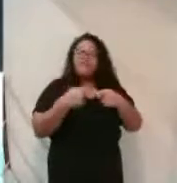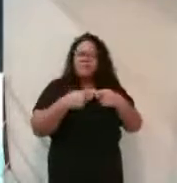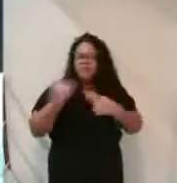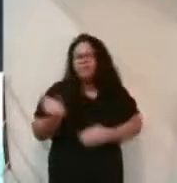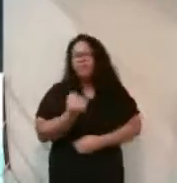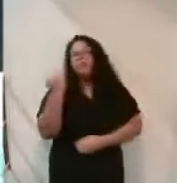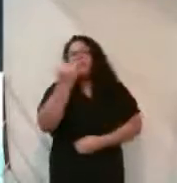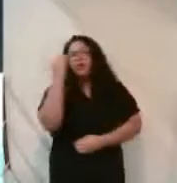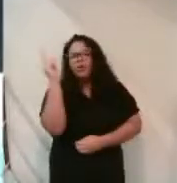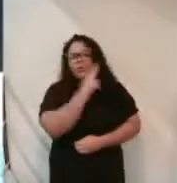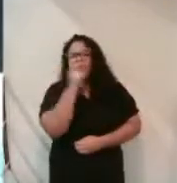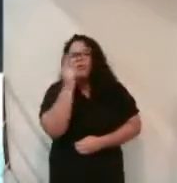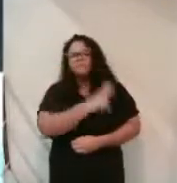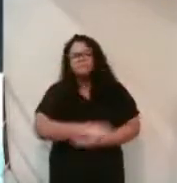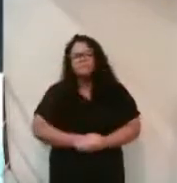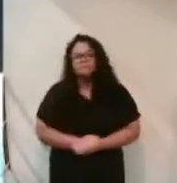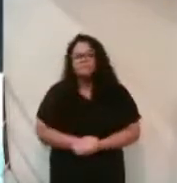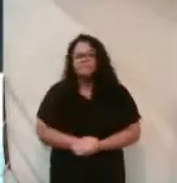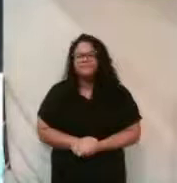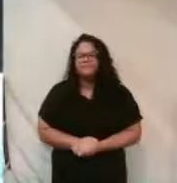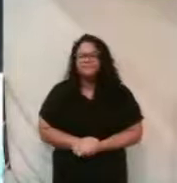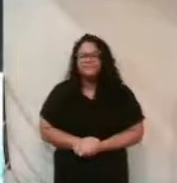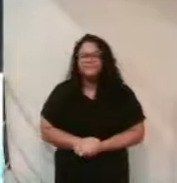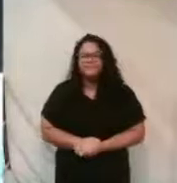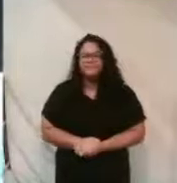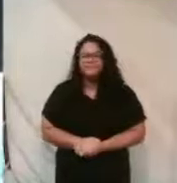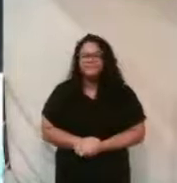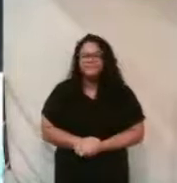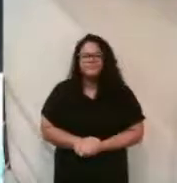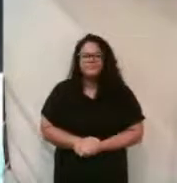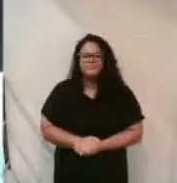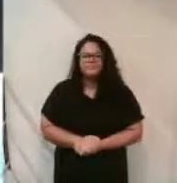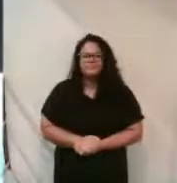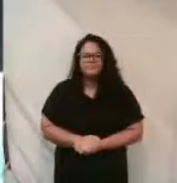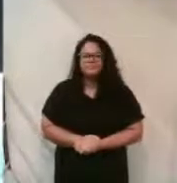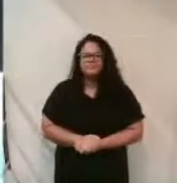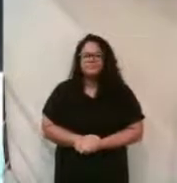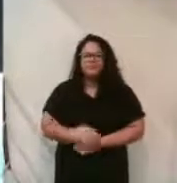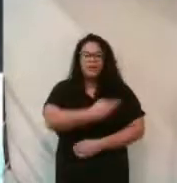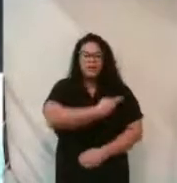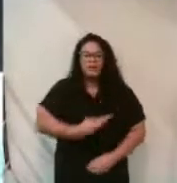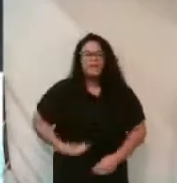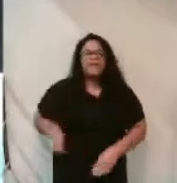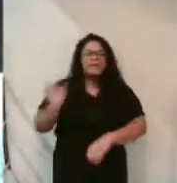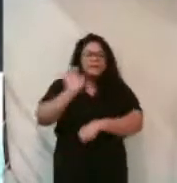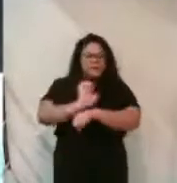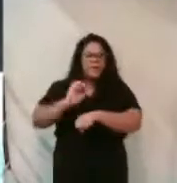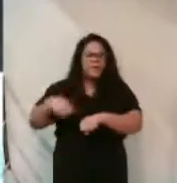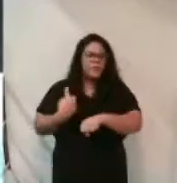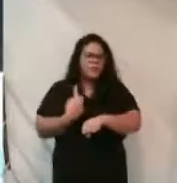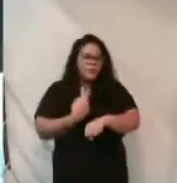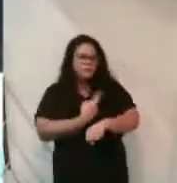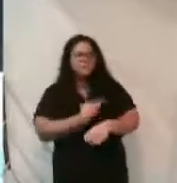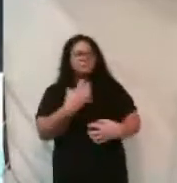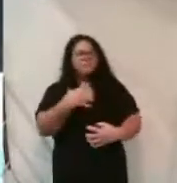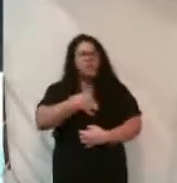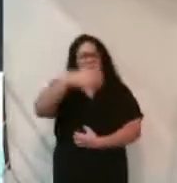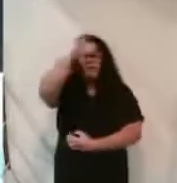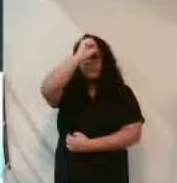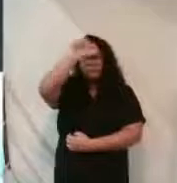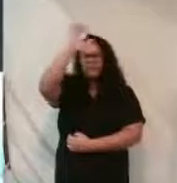urgente. E, a partir do governo do Estado, a gente tem aprendido muito, e eu queria falar rapidamente aqui